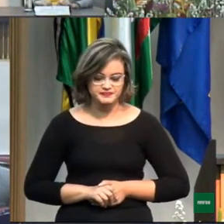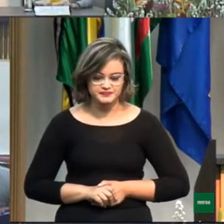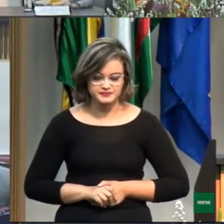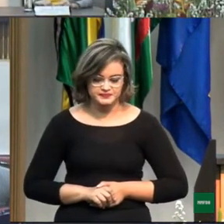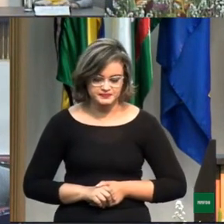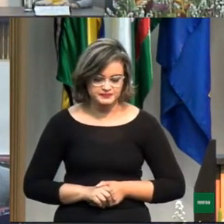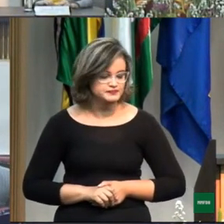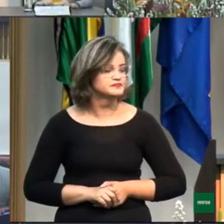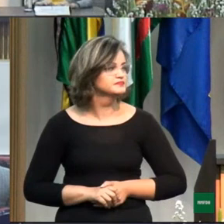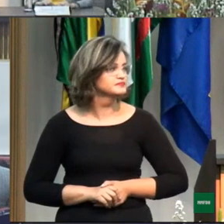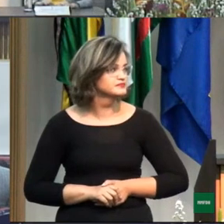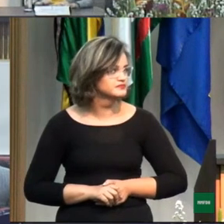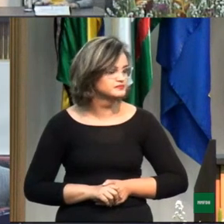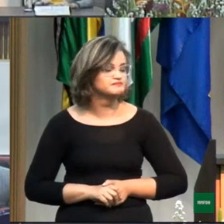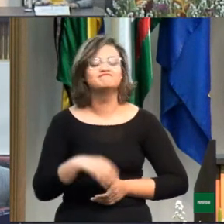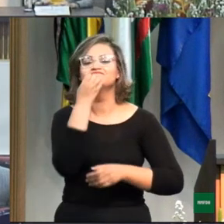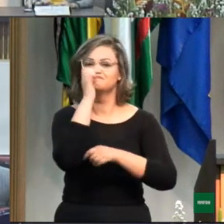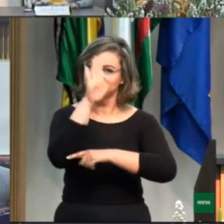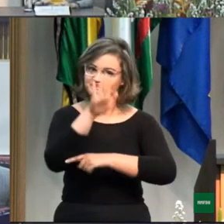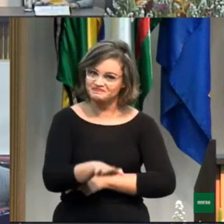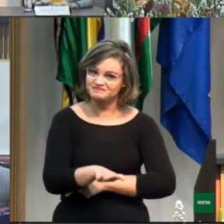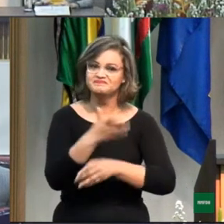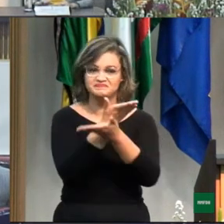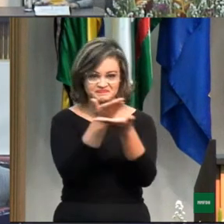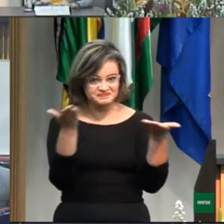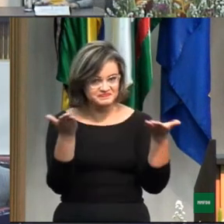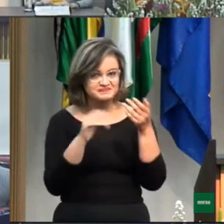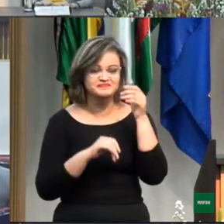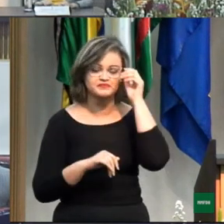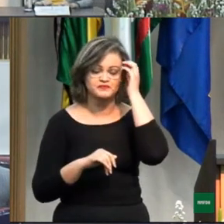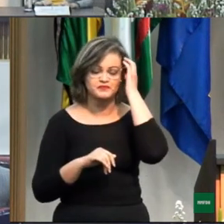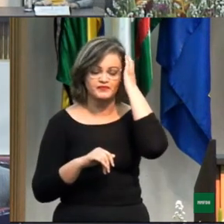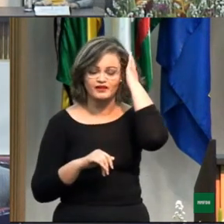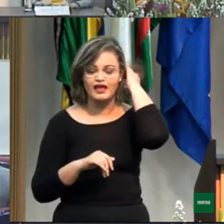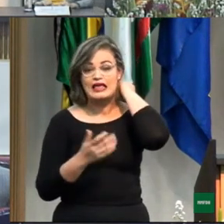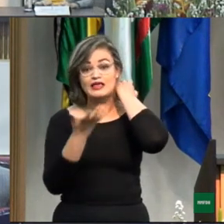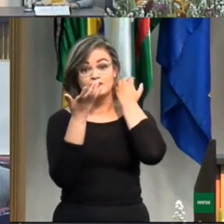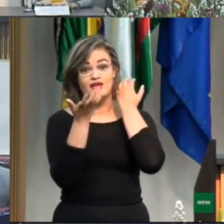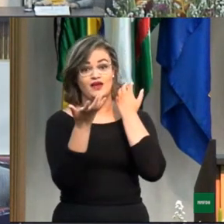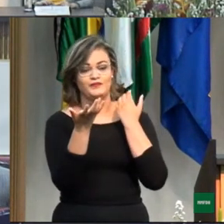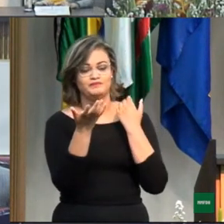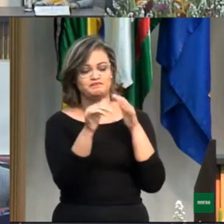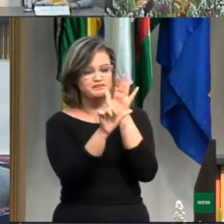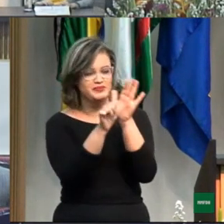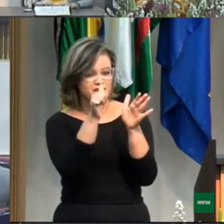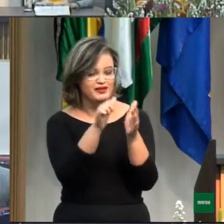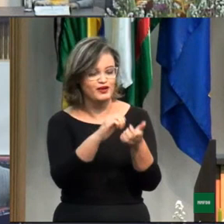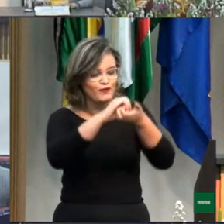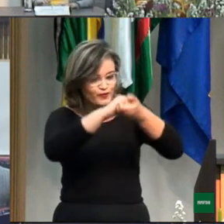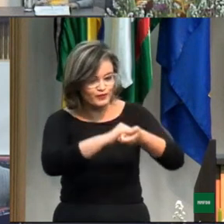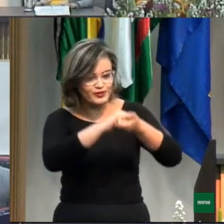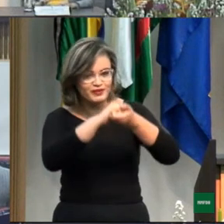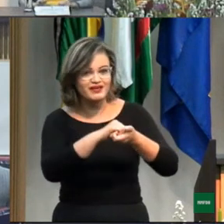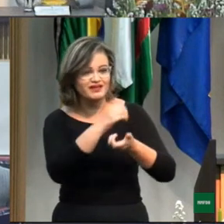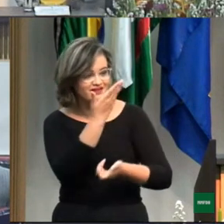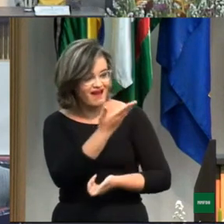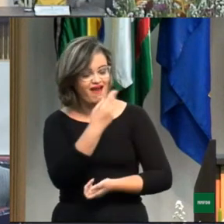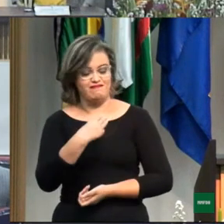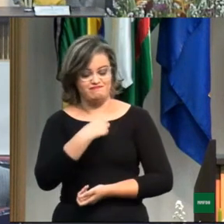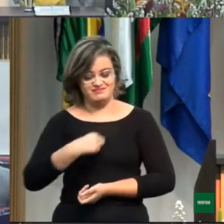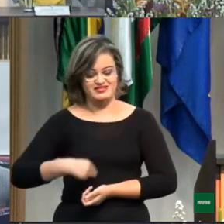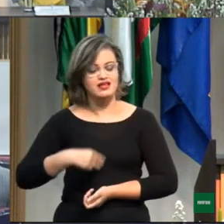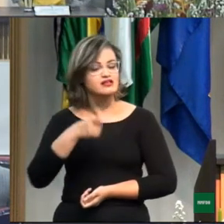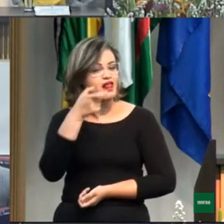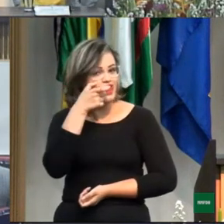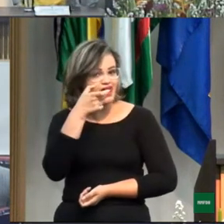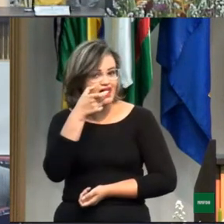Boa tarde a todos. Eu quero começar cumprimentando a nossa querida ministra Damares, um